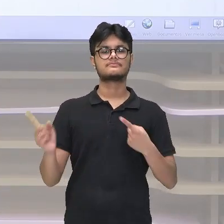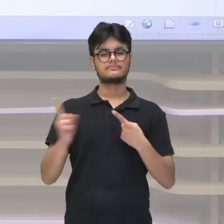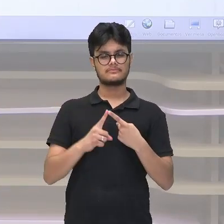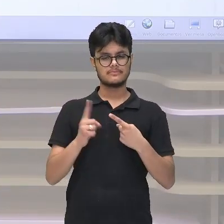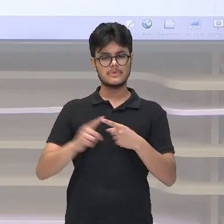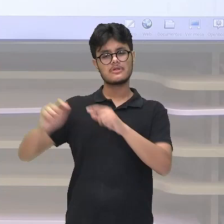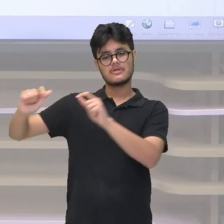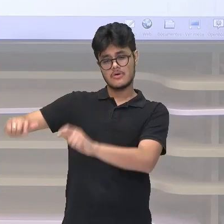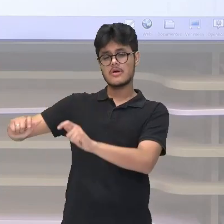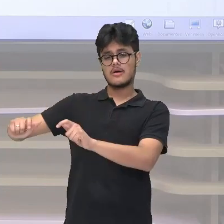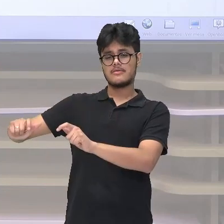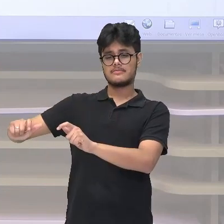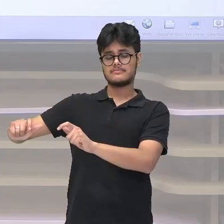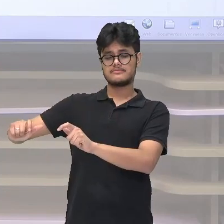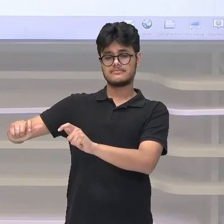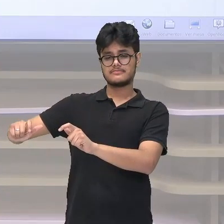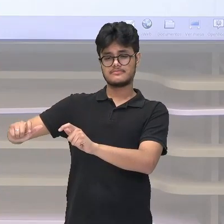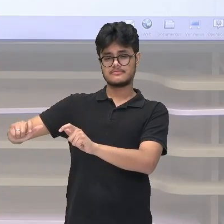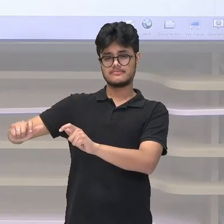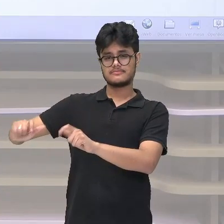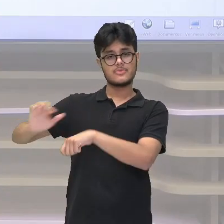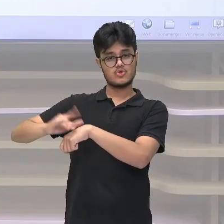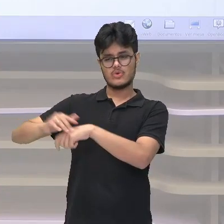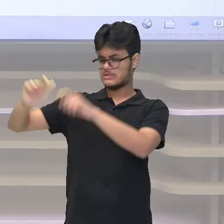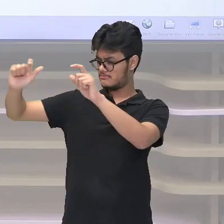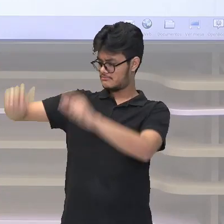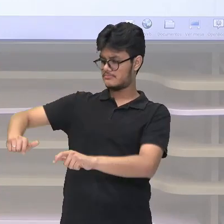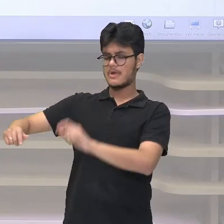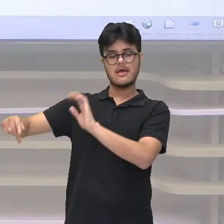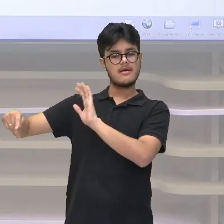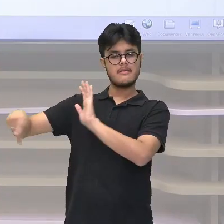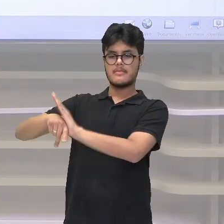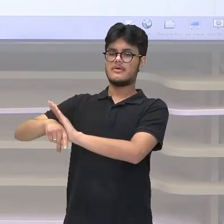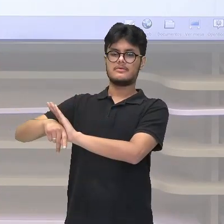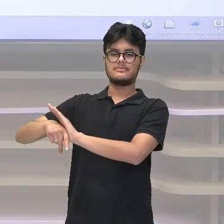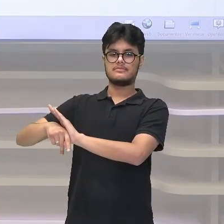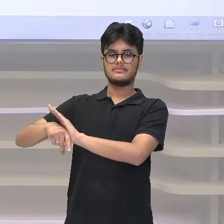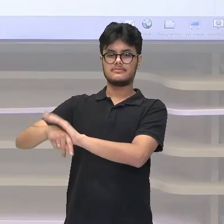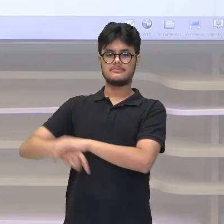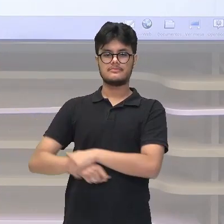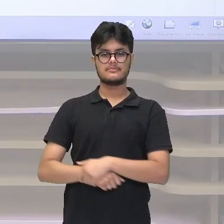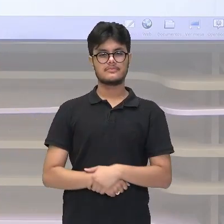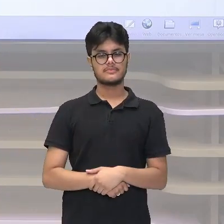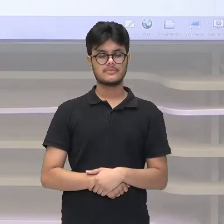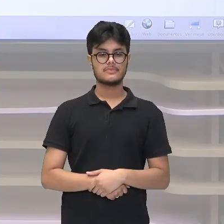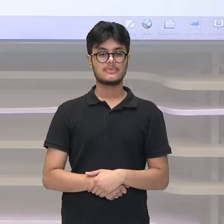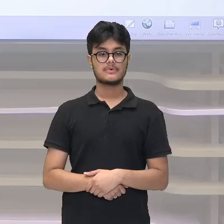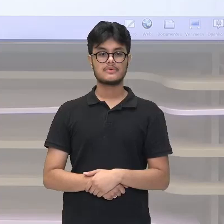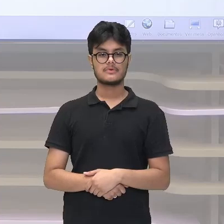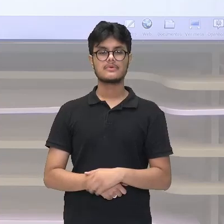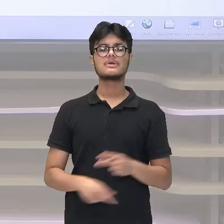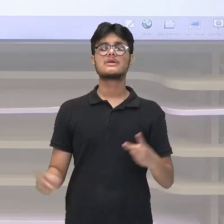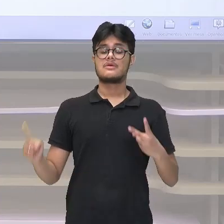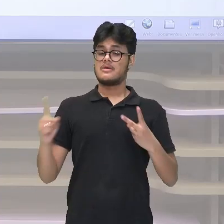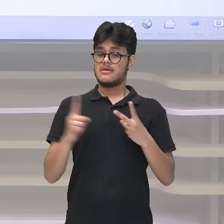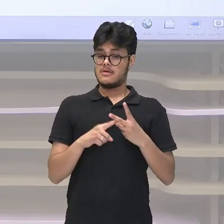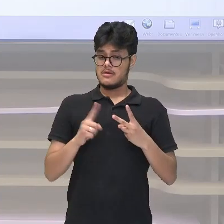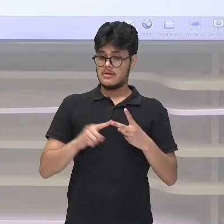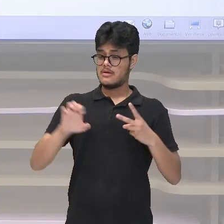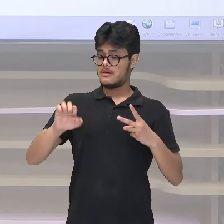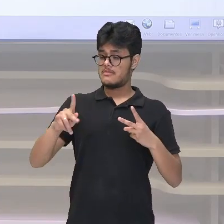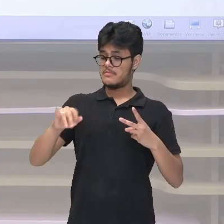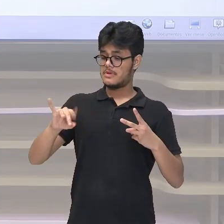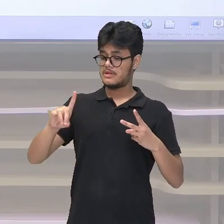é algo mais local, que acontece só ali em um bairro, né, praticamente. Já o geralzão, quando a gente